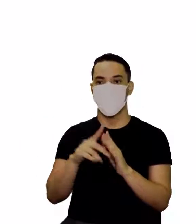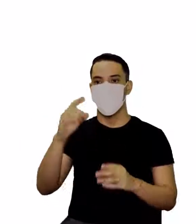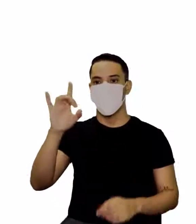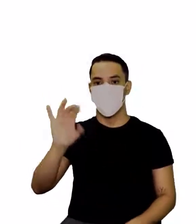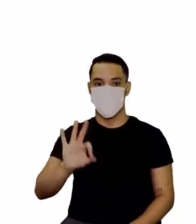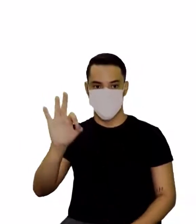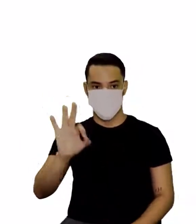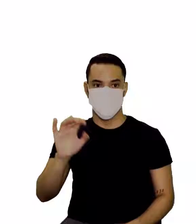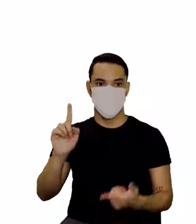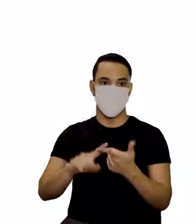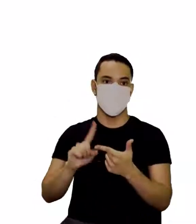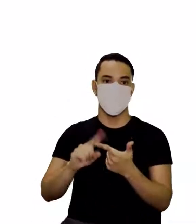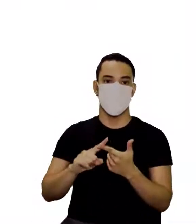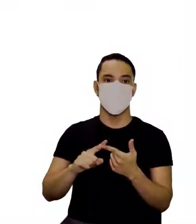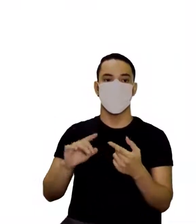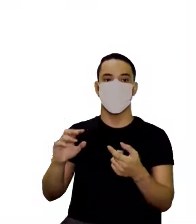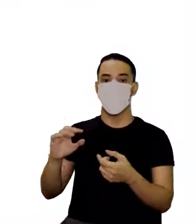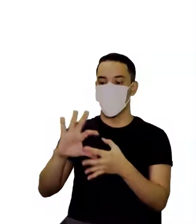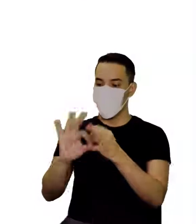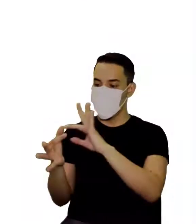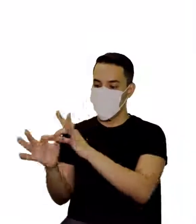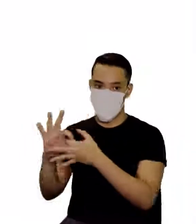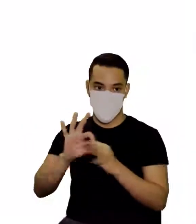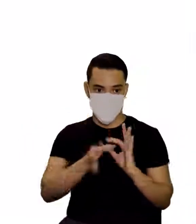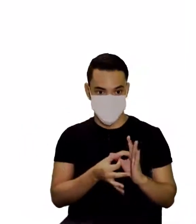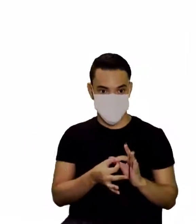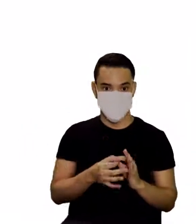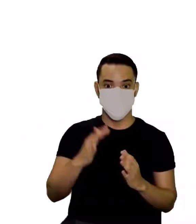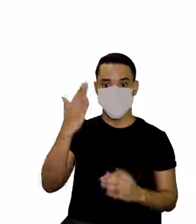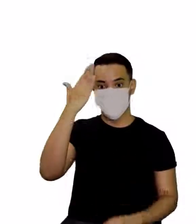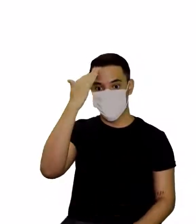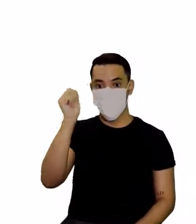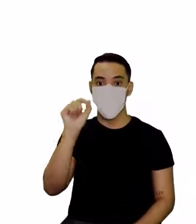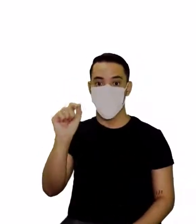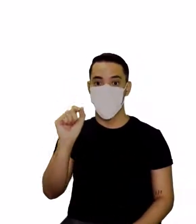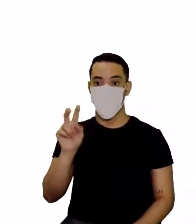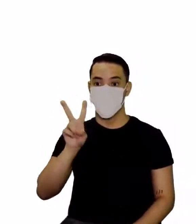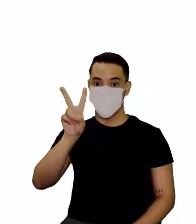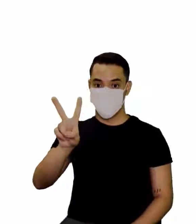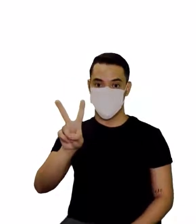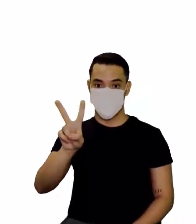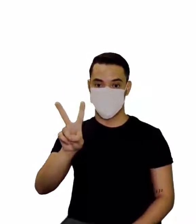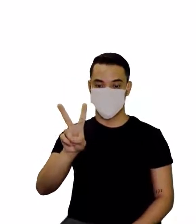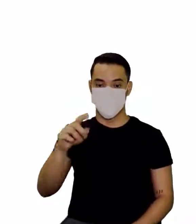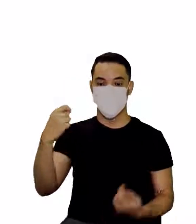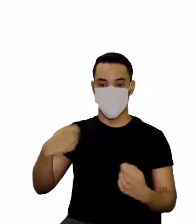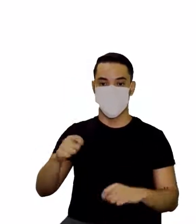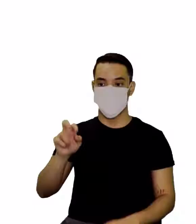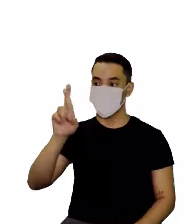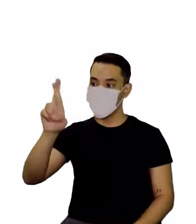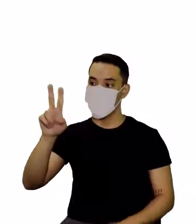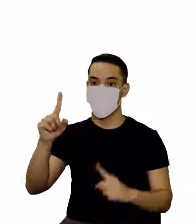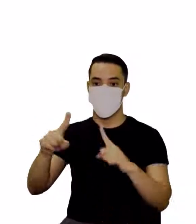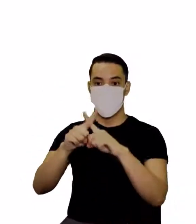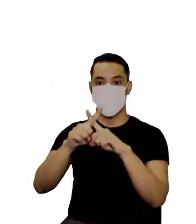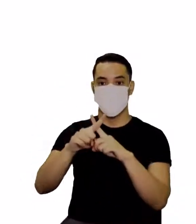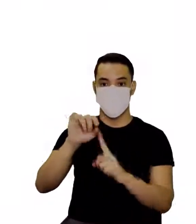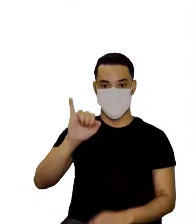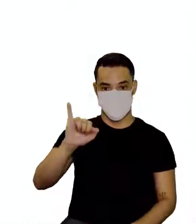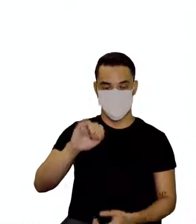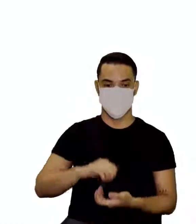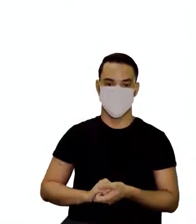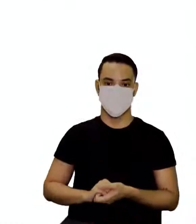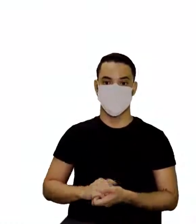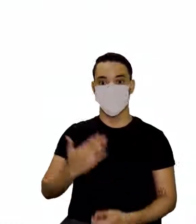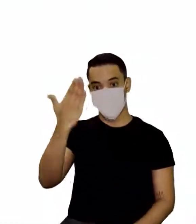e resistência em ohms. Se você quer um, o que que você faz? Se eu quero V, multiplico R vezes I. Se eu quero o